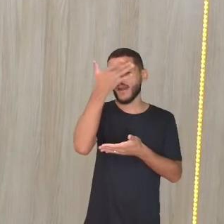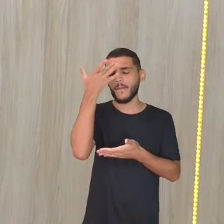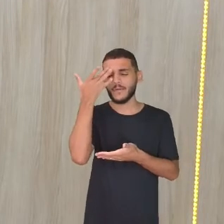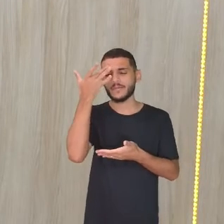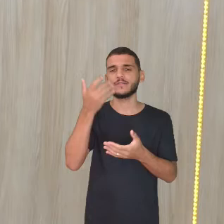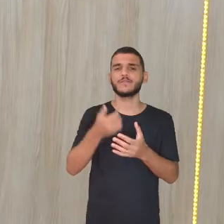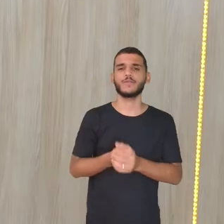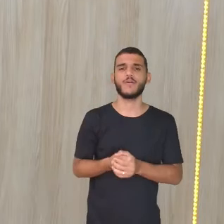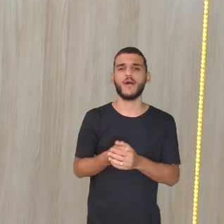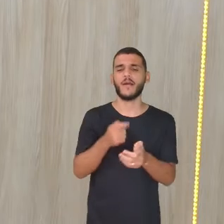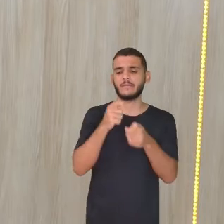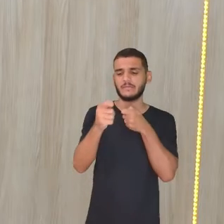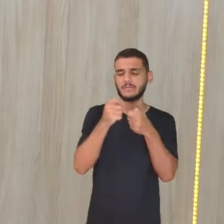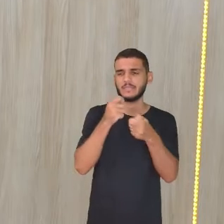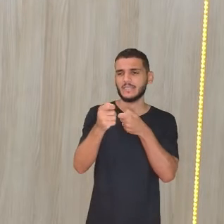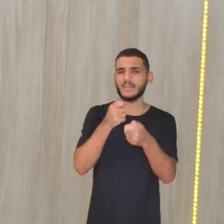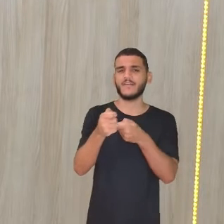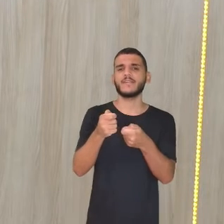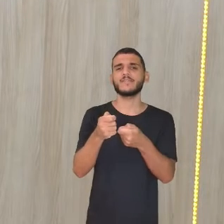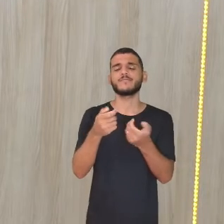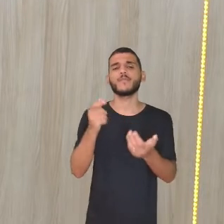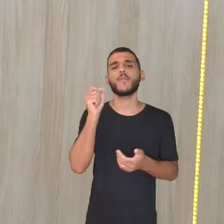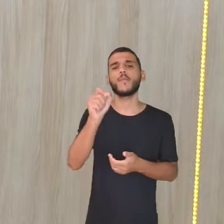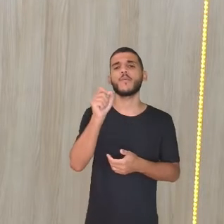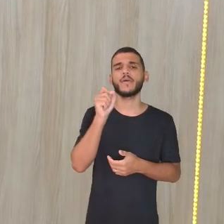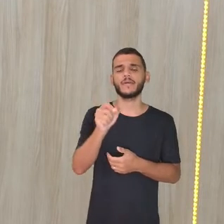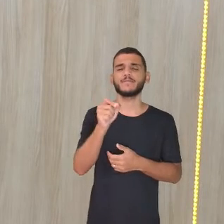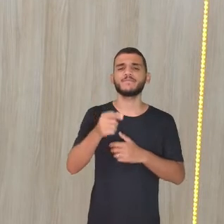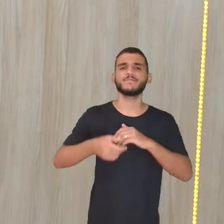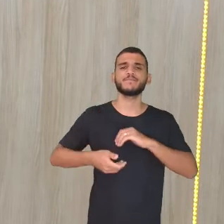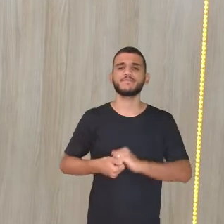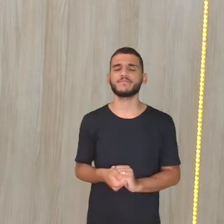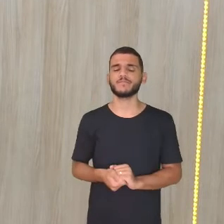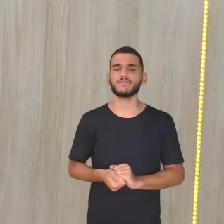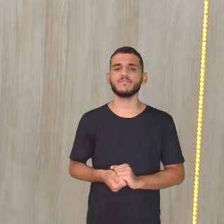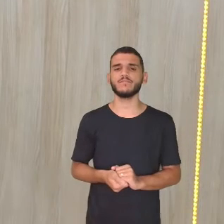para esta entrevista que está ali